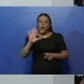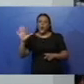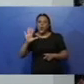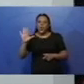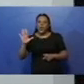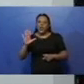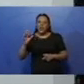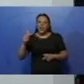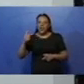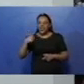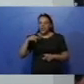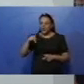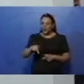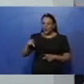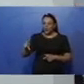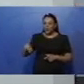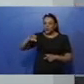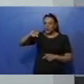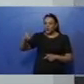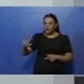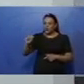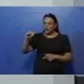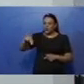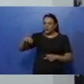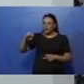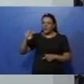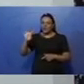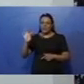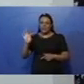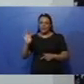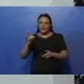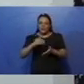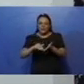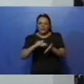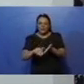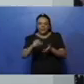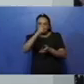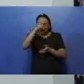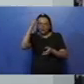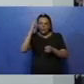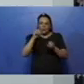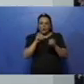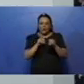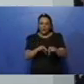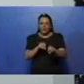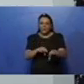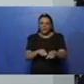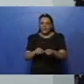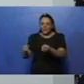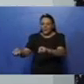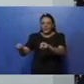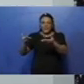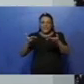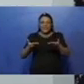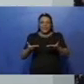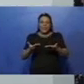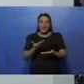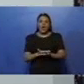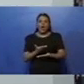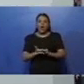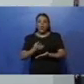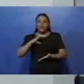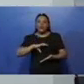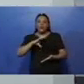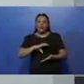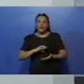Olá, sou a professora Janete, da Secretaria Municipal de Educação. Sejam bem-vindos para mais uma aula de português. E